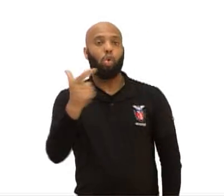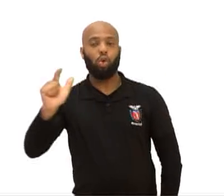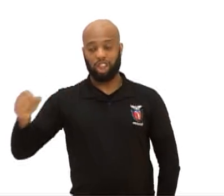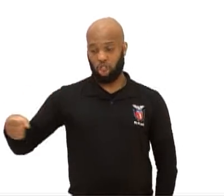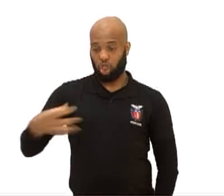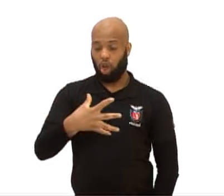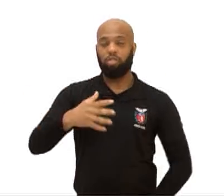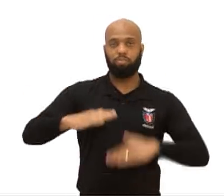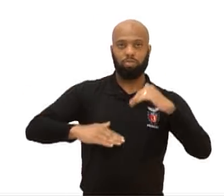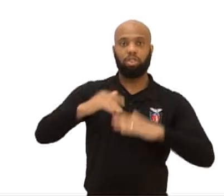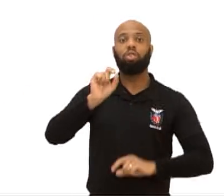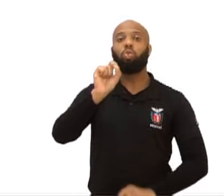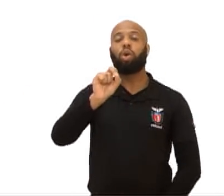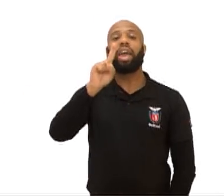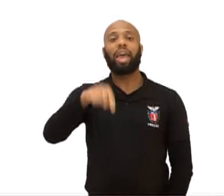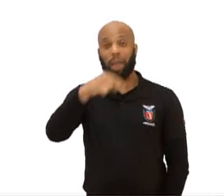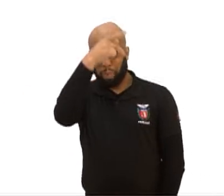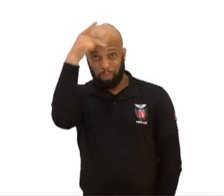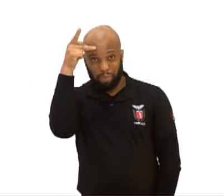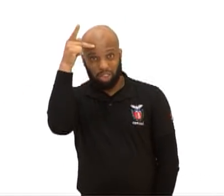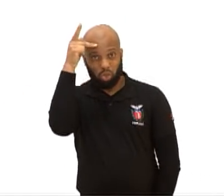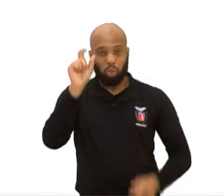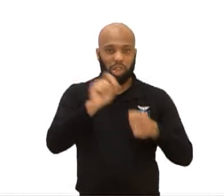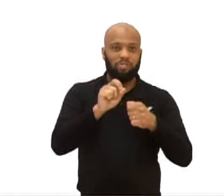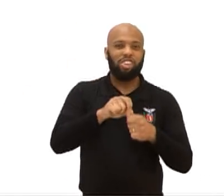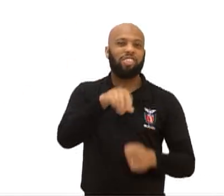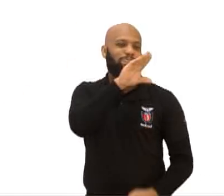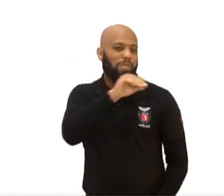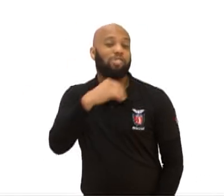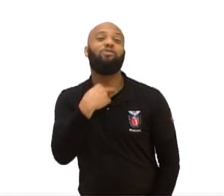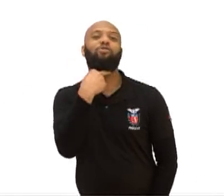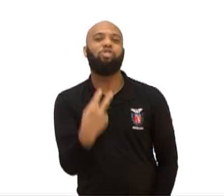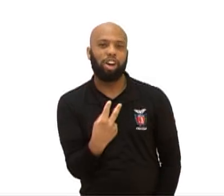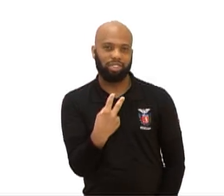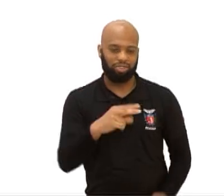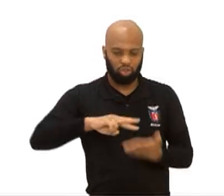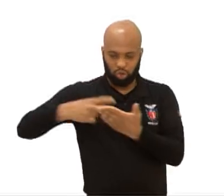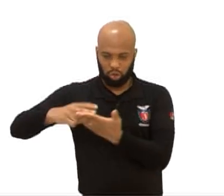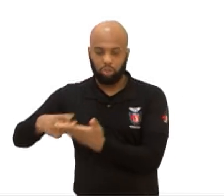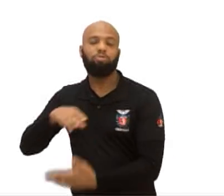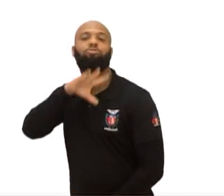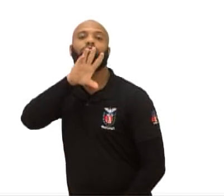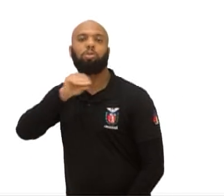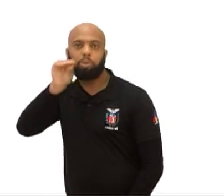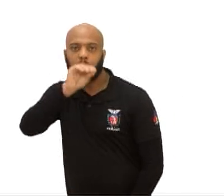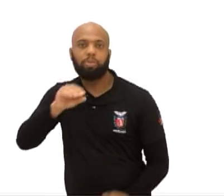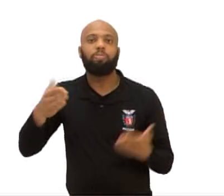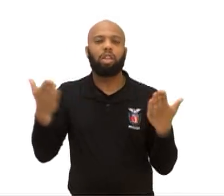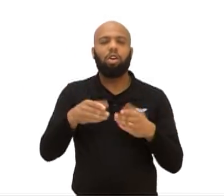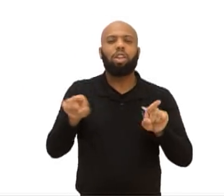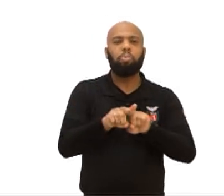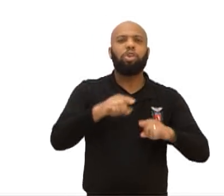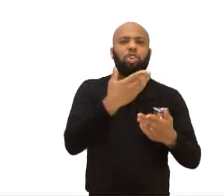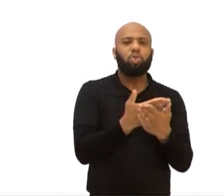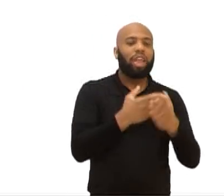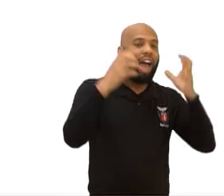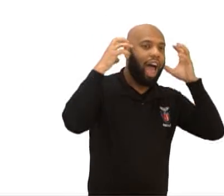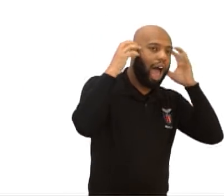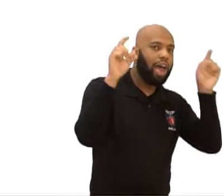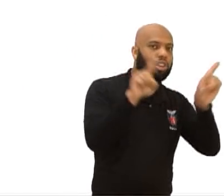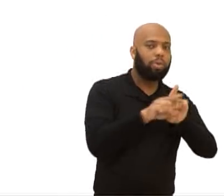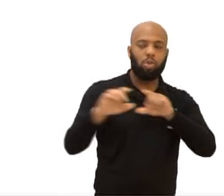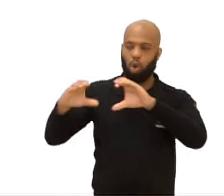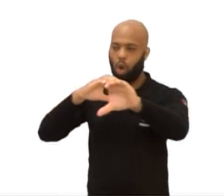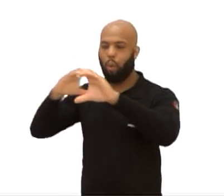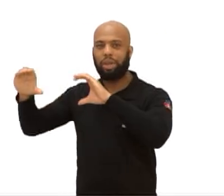que é o dublador. Na aula de hoje, nós vamos estudar sobre rádio e comunicação de massa. Para falar sobre esse